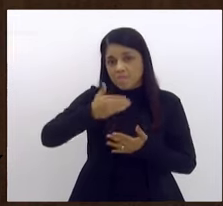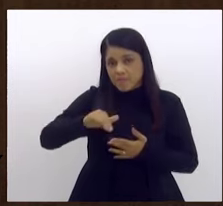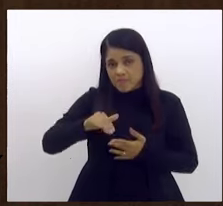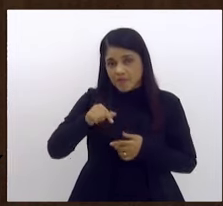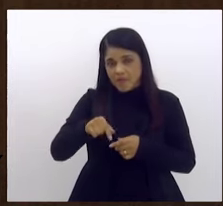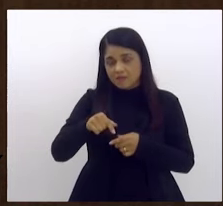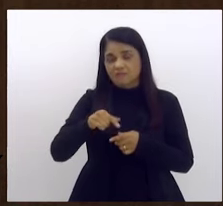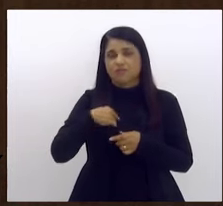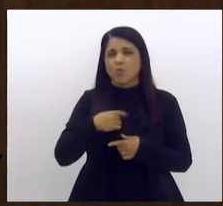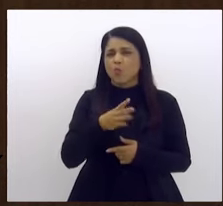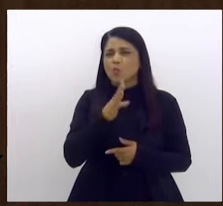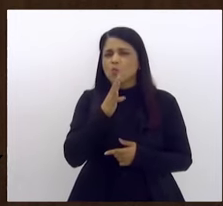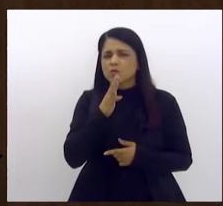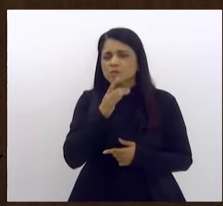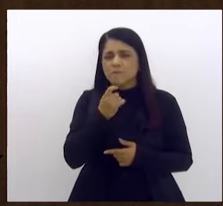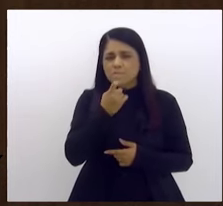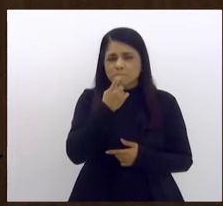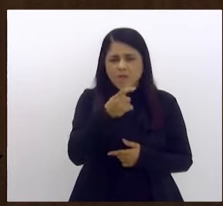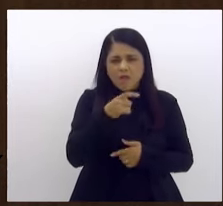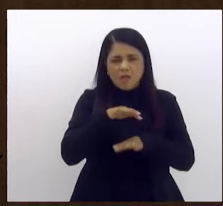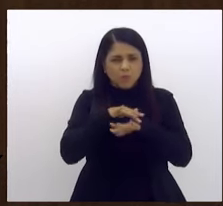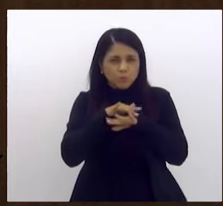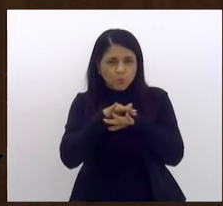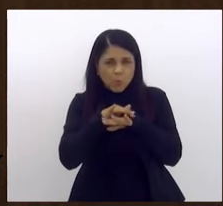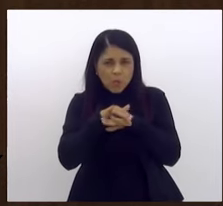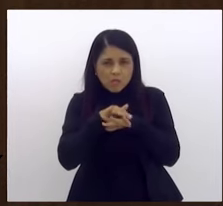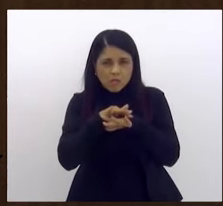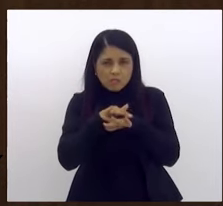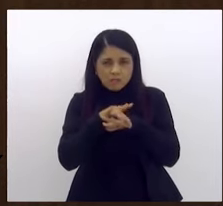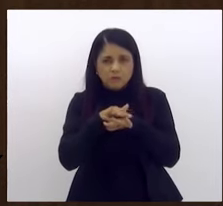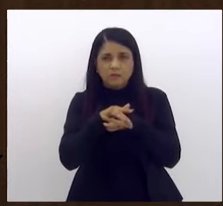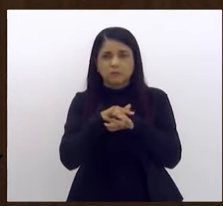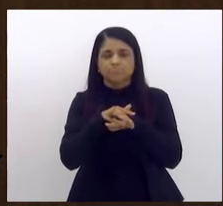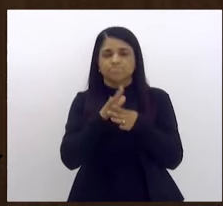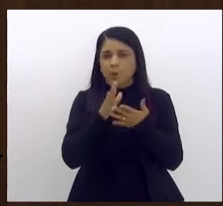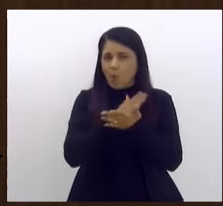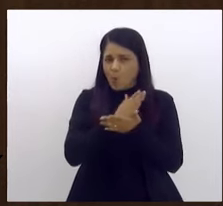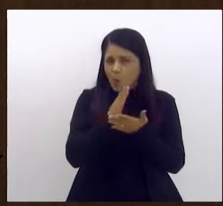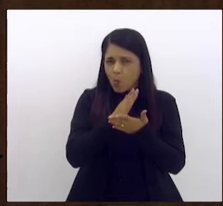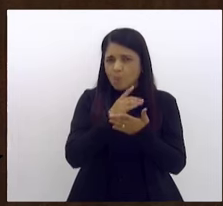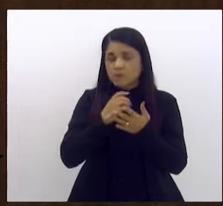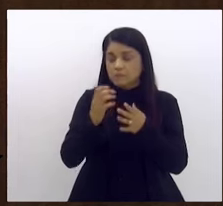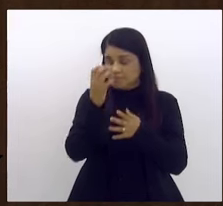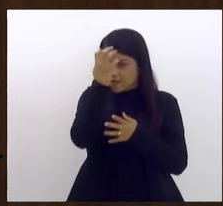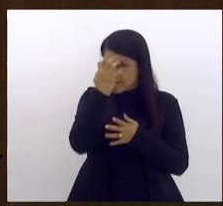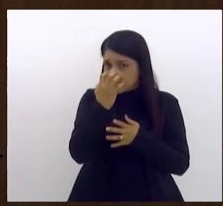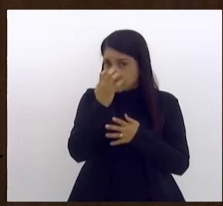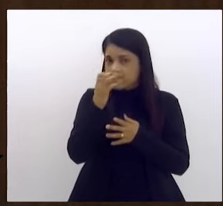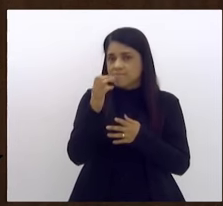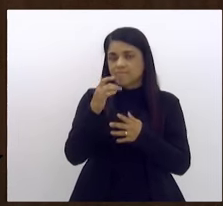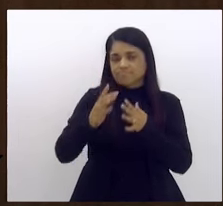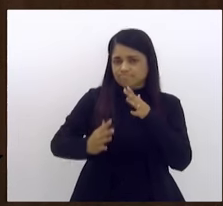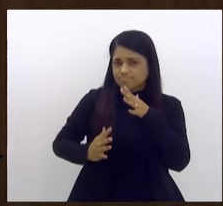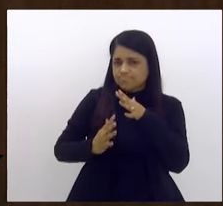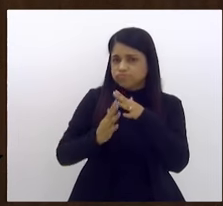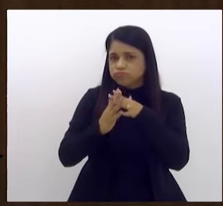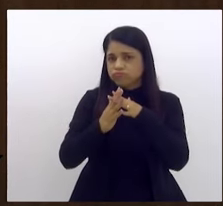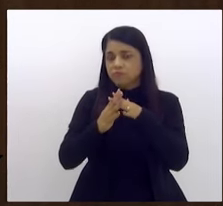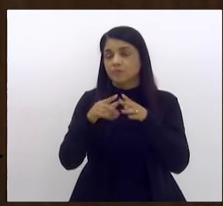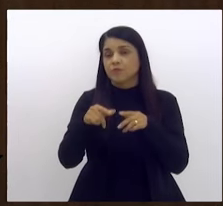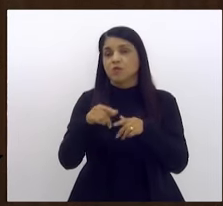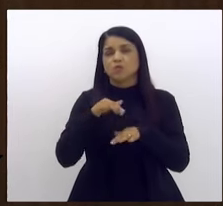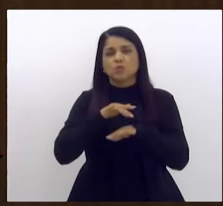de perto algumas doenças que, por serem graves, né, e muitas das